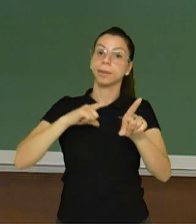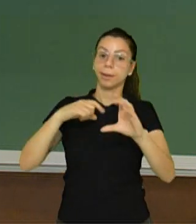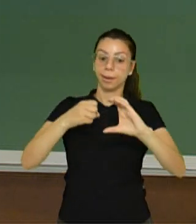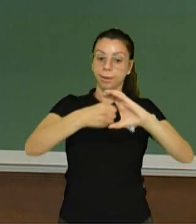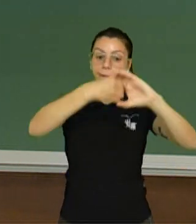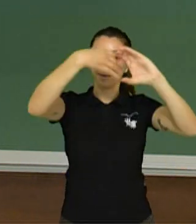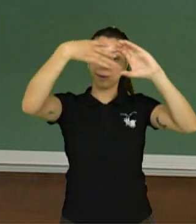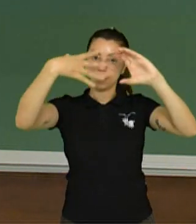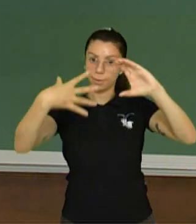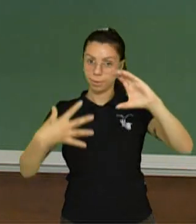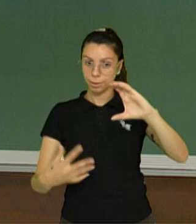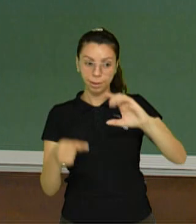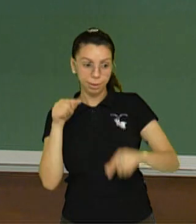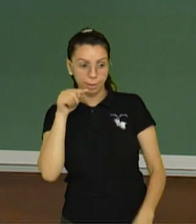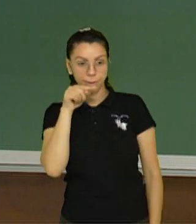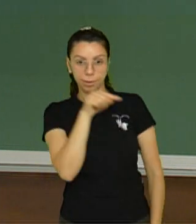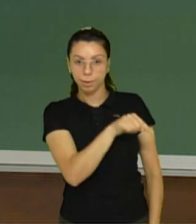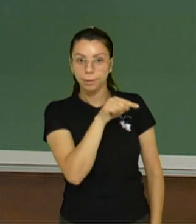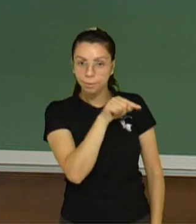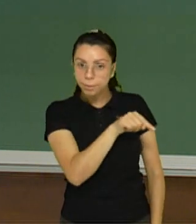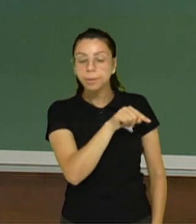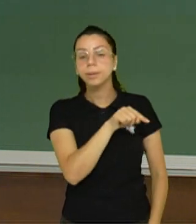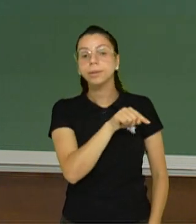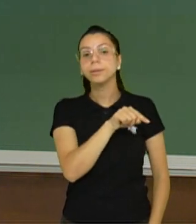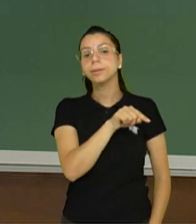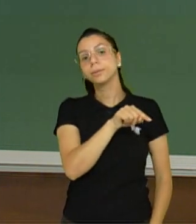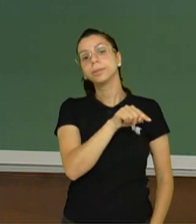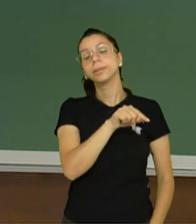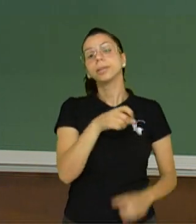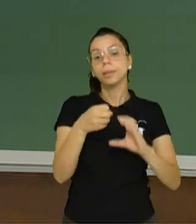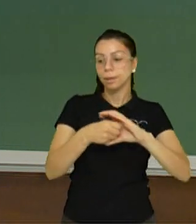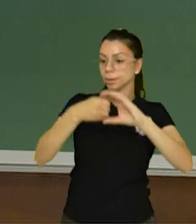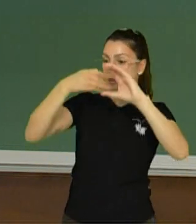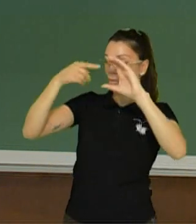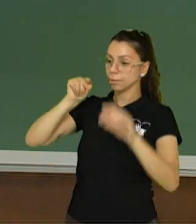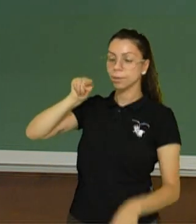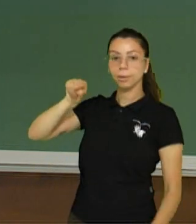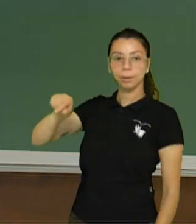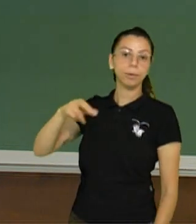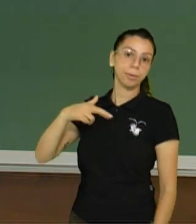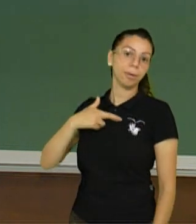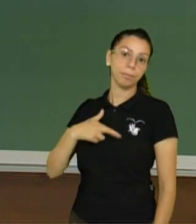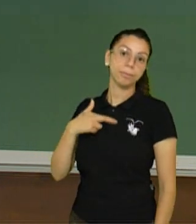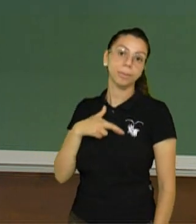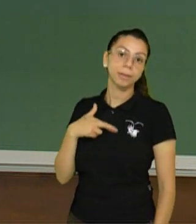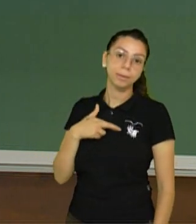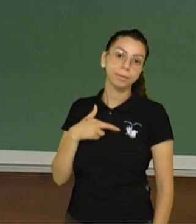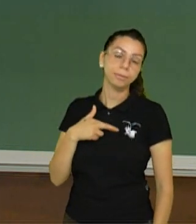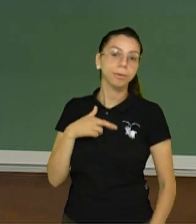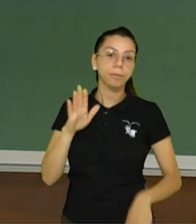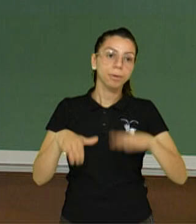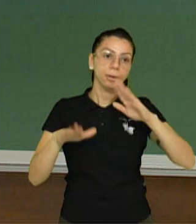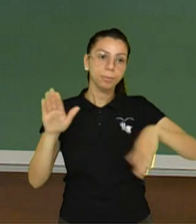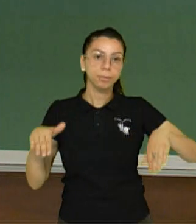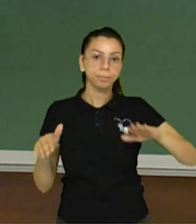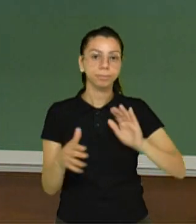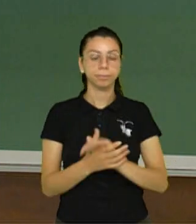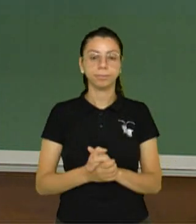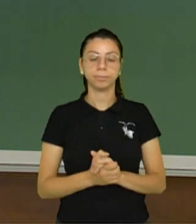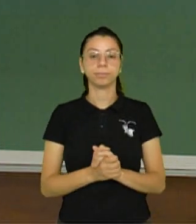aspectos da obra do William Shakespeare que são classicistas e existem outros aspectos que são românticos. Vejamos